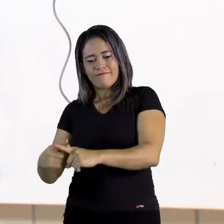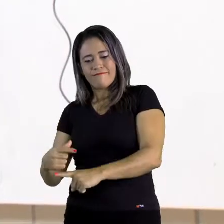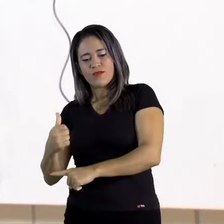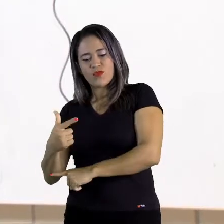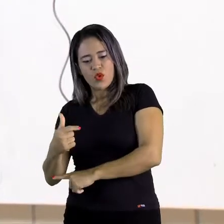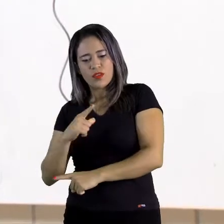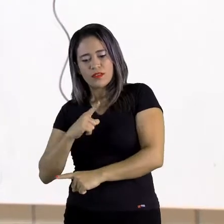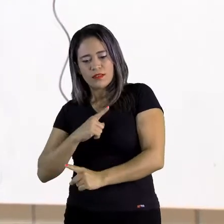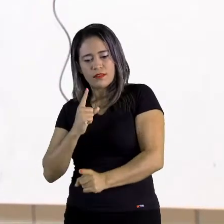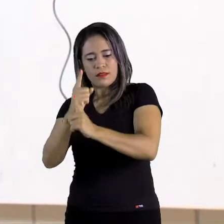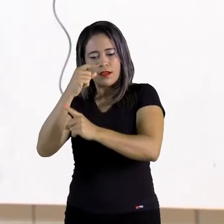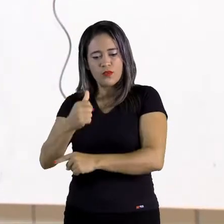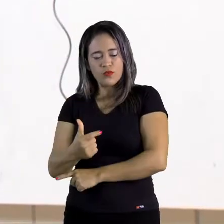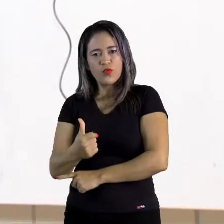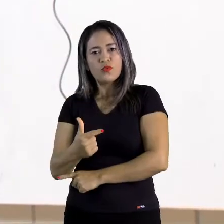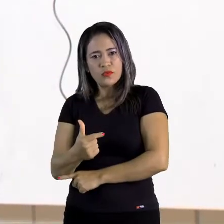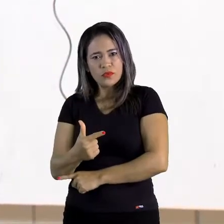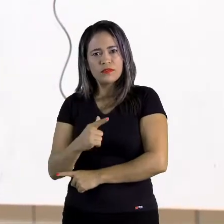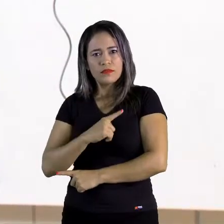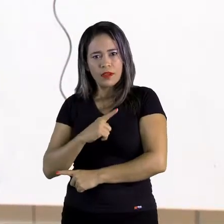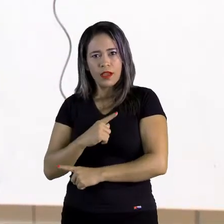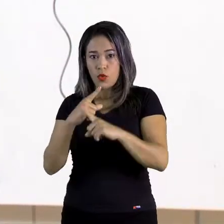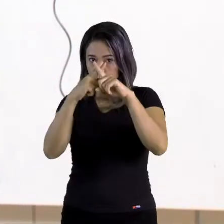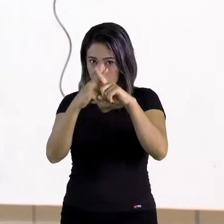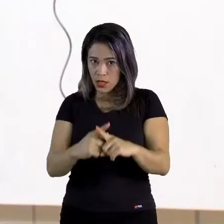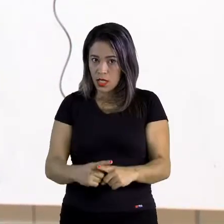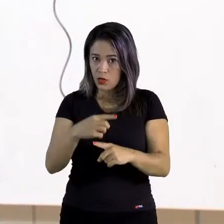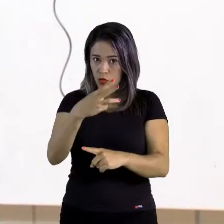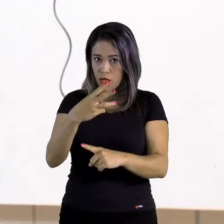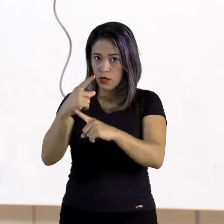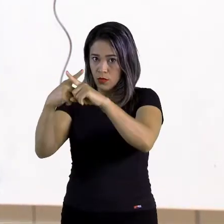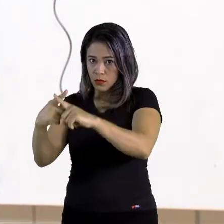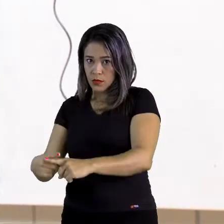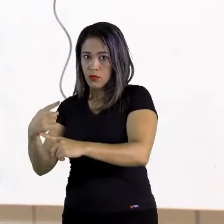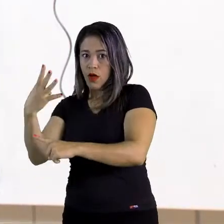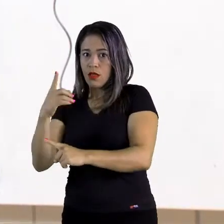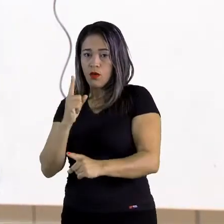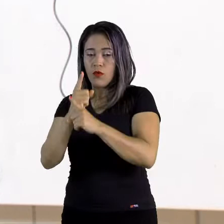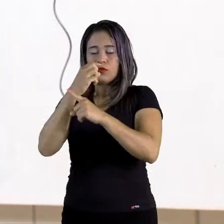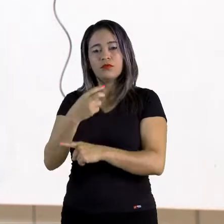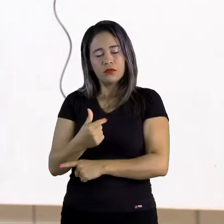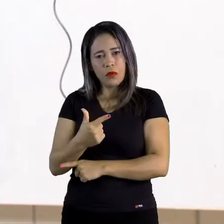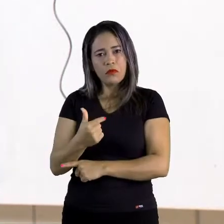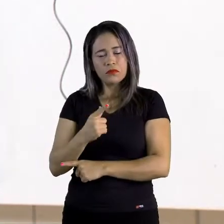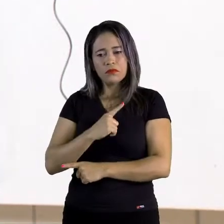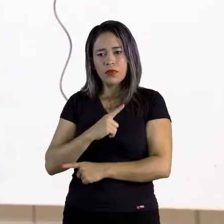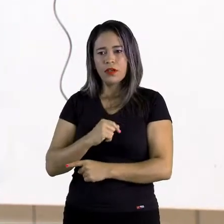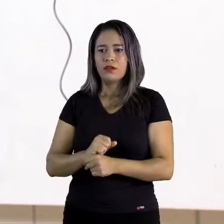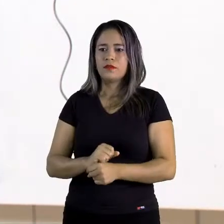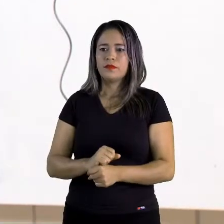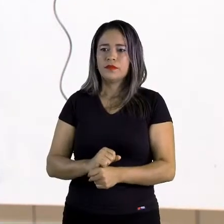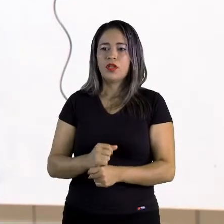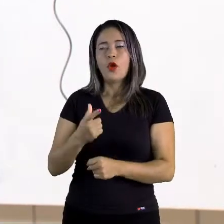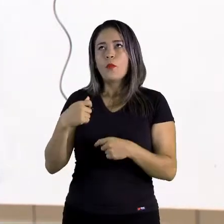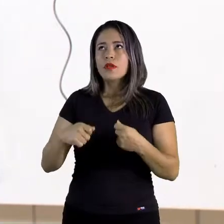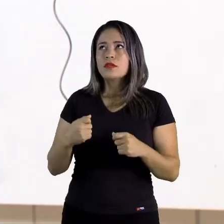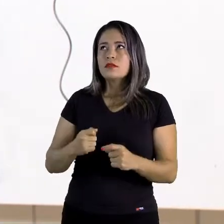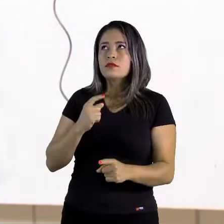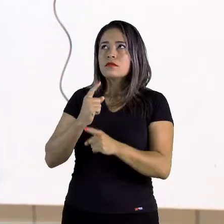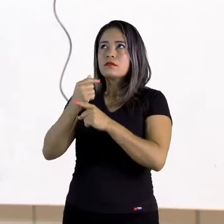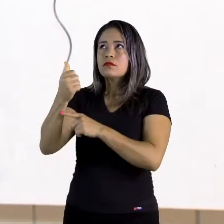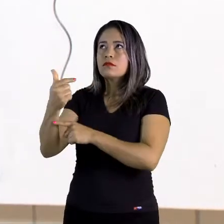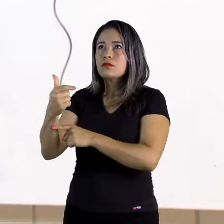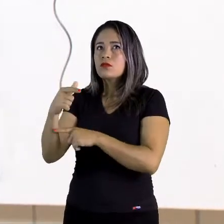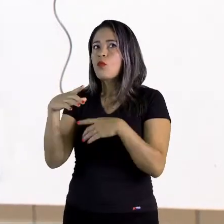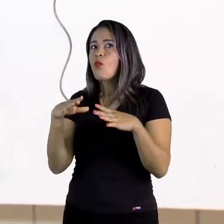tabuada do 4? Então, eu vou ter que transformar aqui onde está o 3, ficar em 12. Para ficar em 12, que